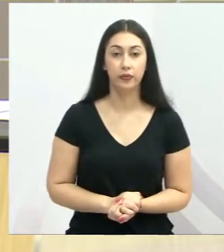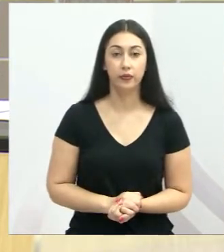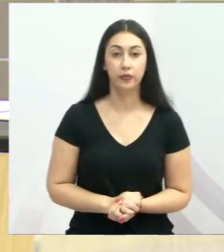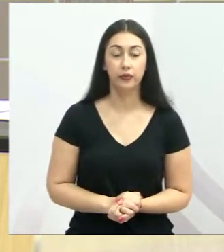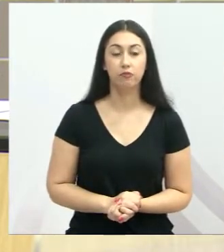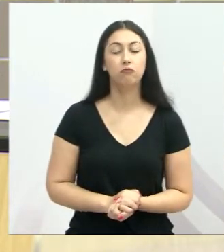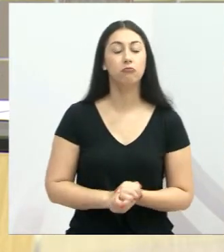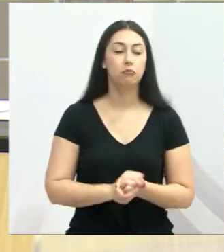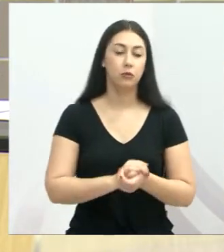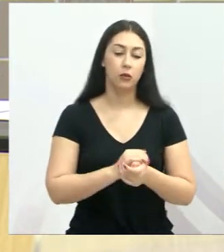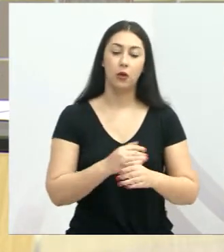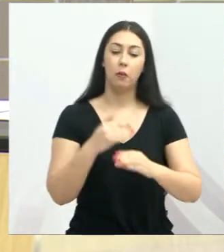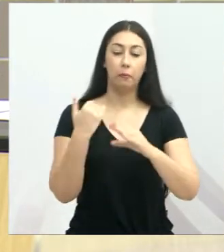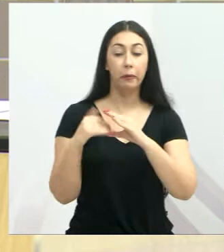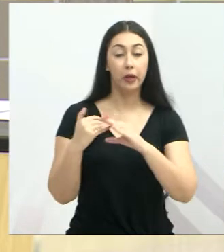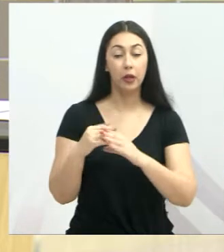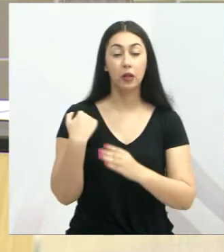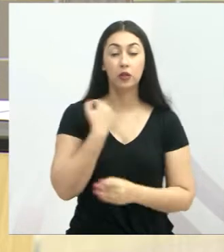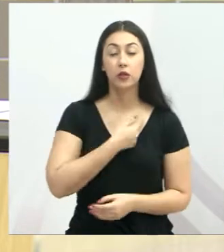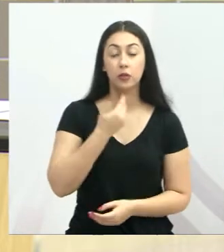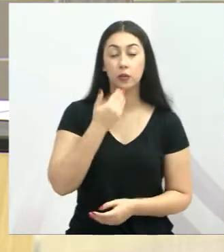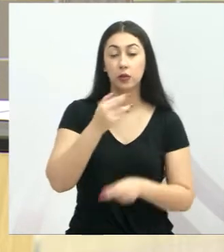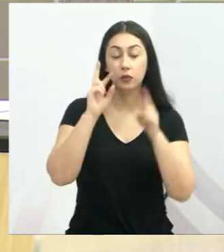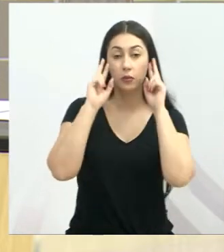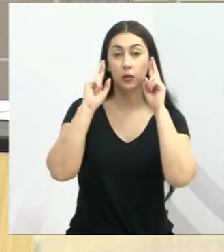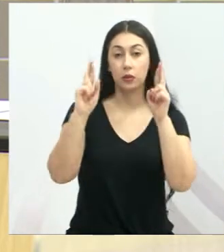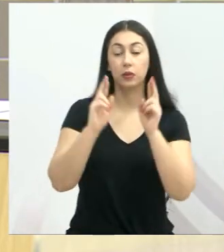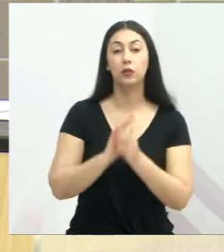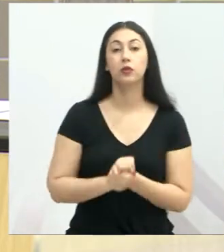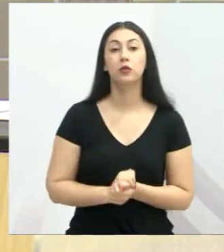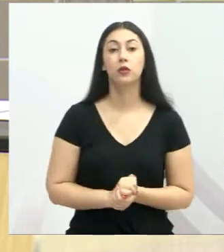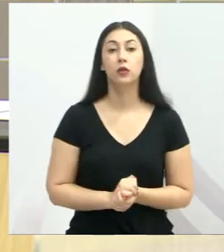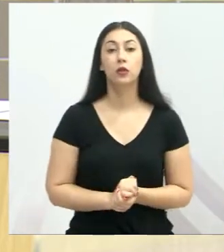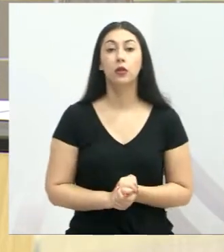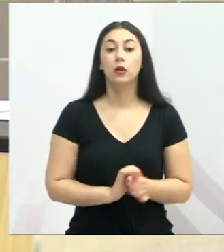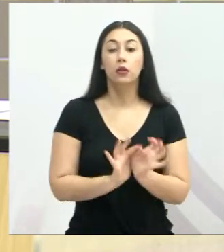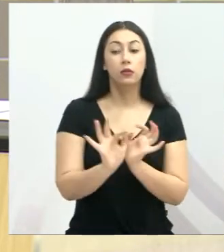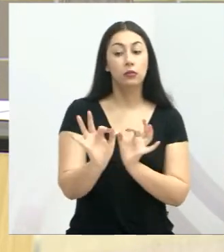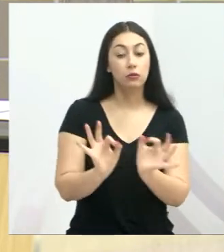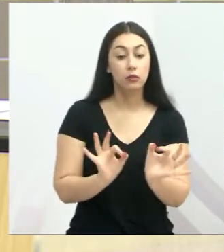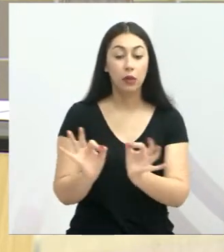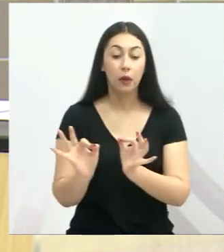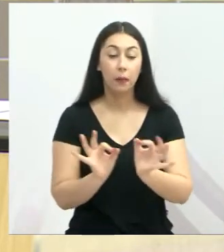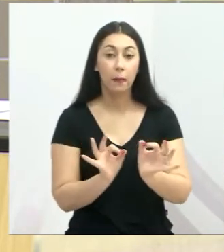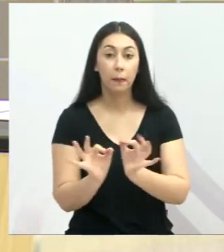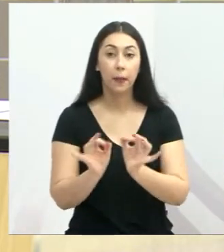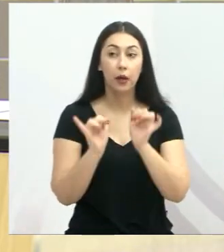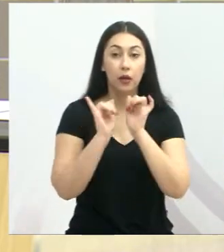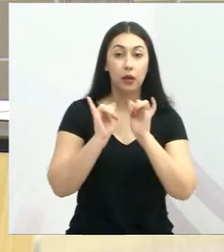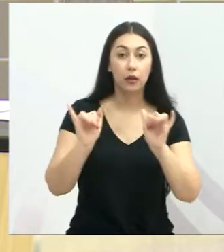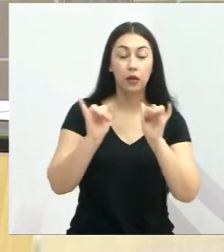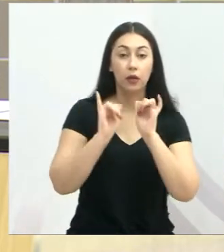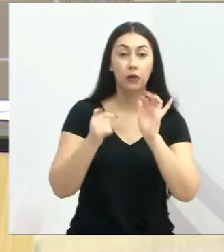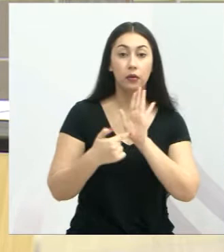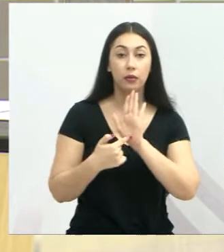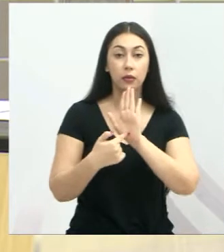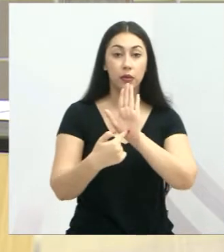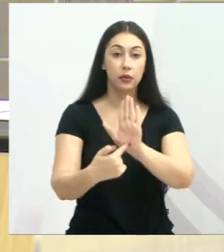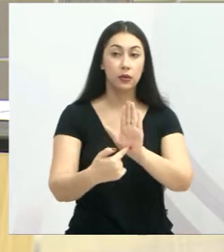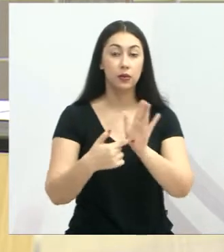esse registro, respeitosamente requeremos que sejam adotadas as providências habituais para a divulgação da presente